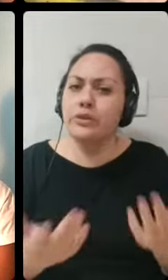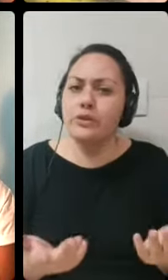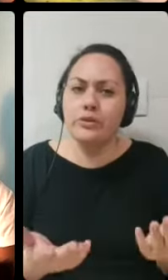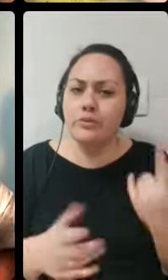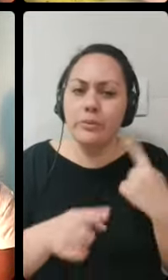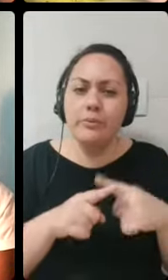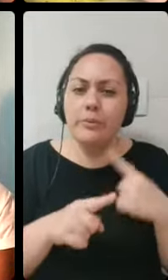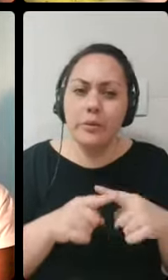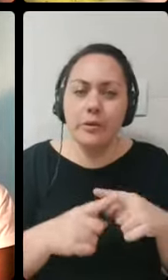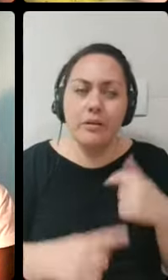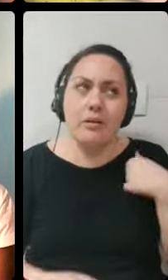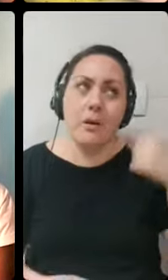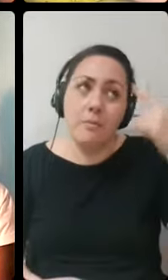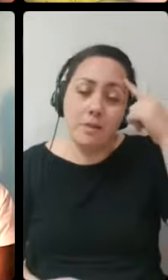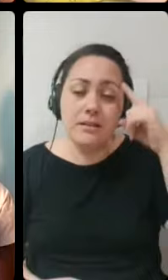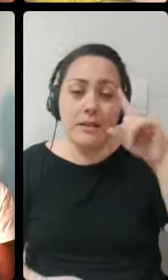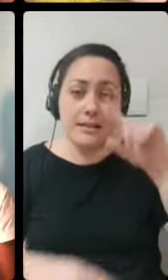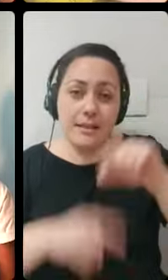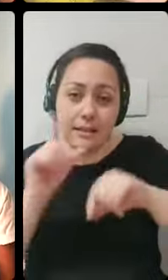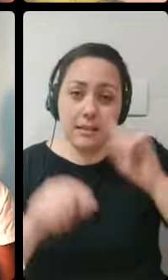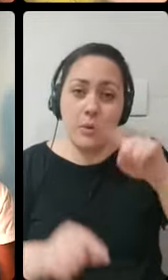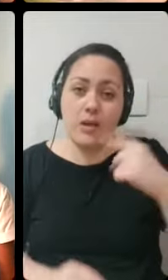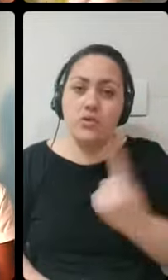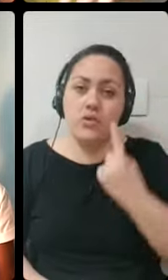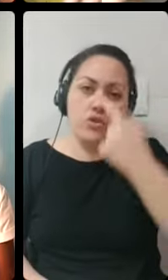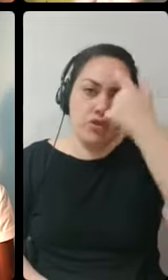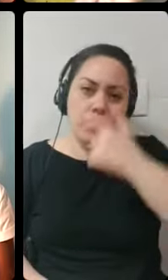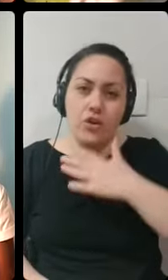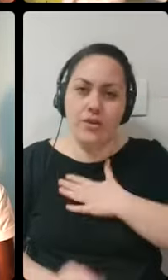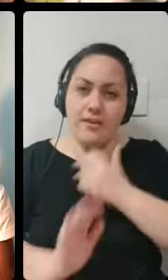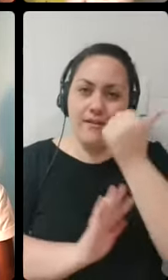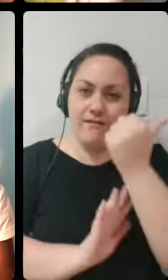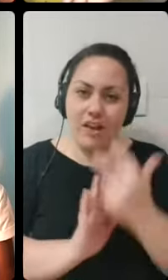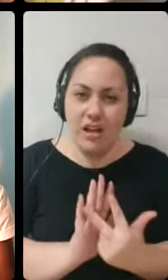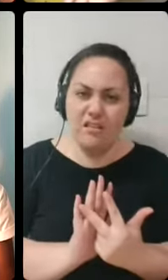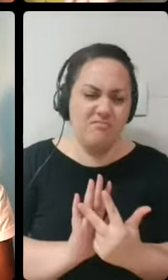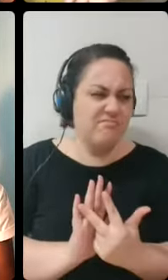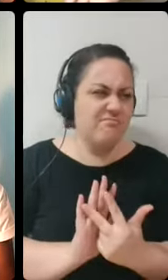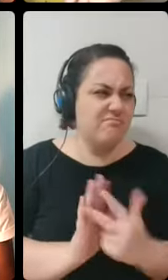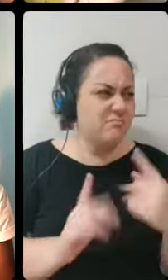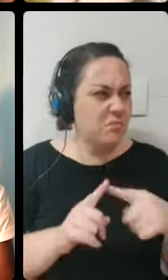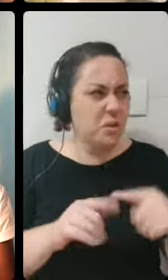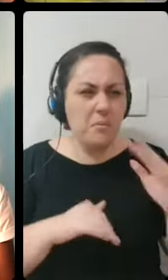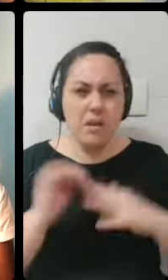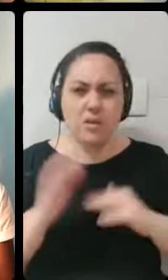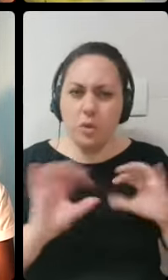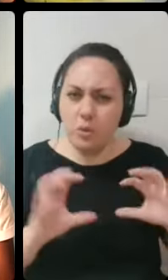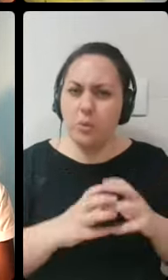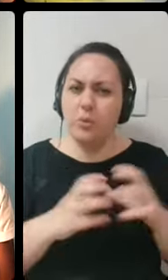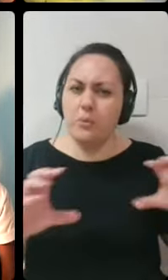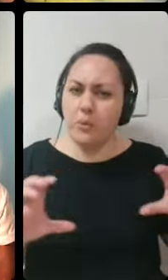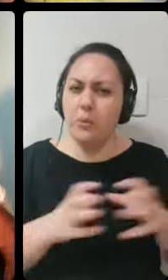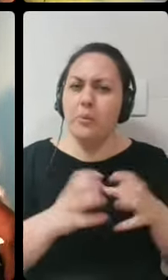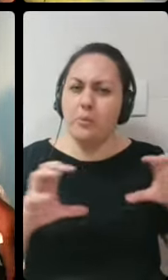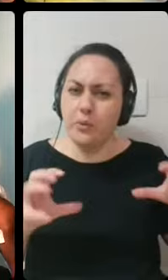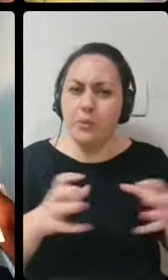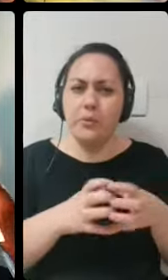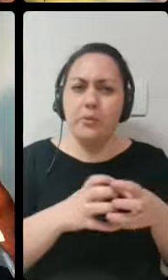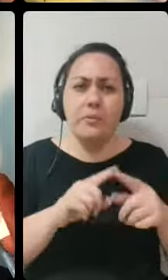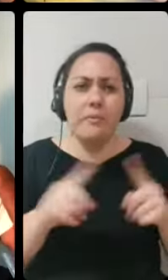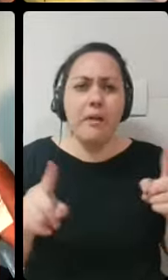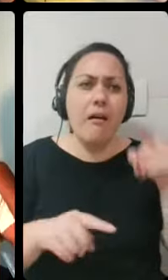sendo avaliada individualmente, sabe? Ficava pensando, ah, mas por que que a gente faz tanta atividade em grupo se eles estão vendo se eu vou